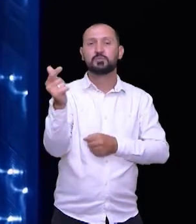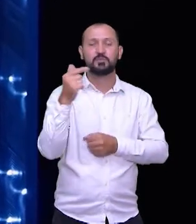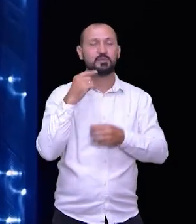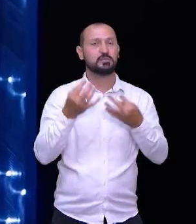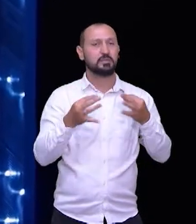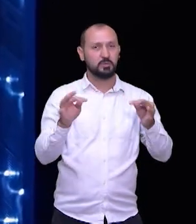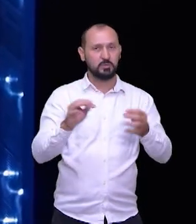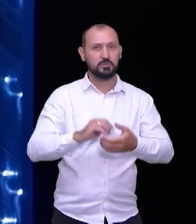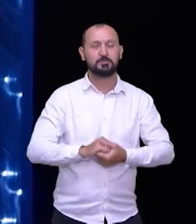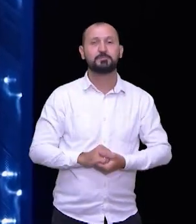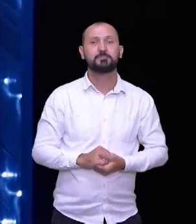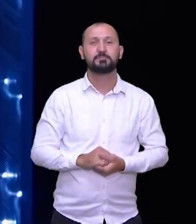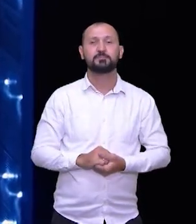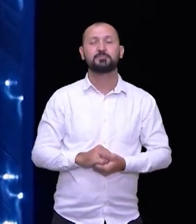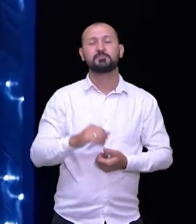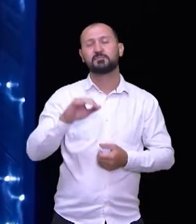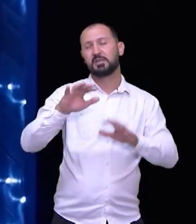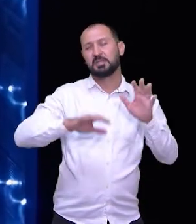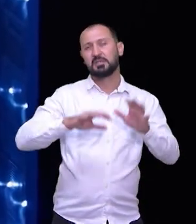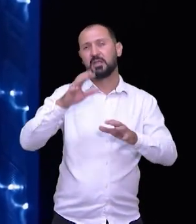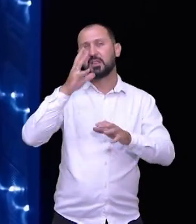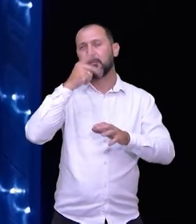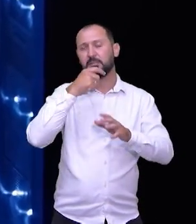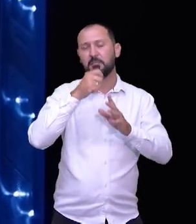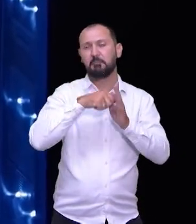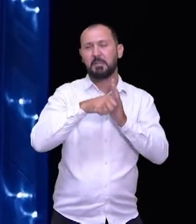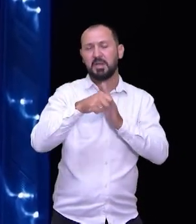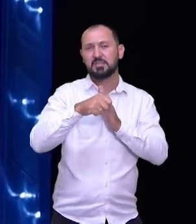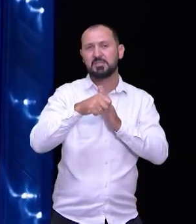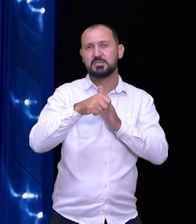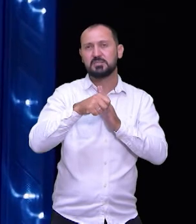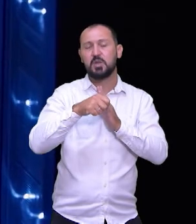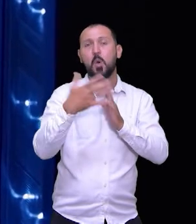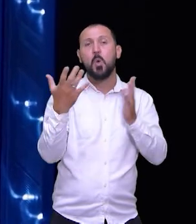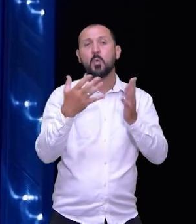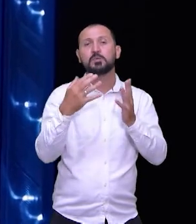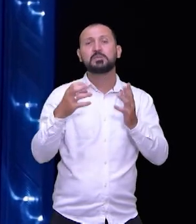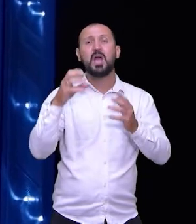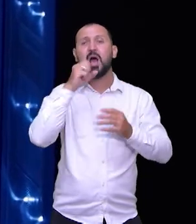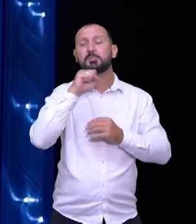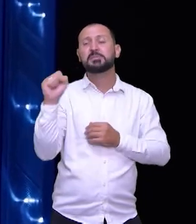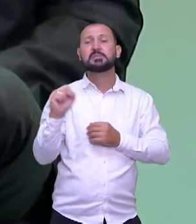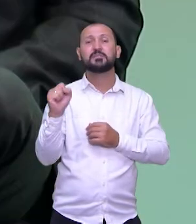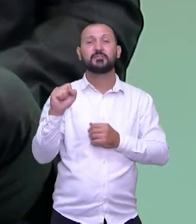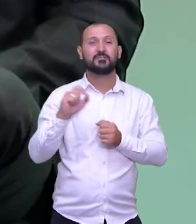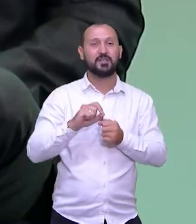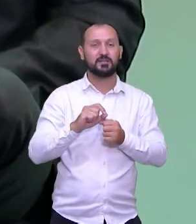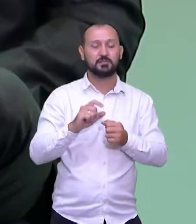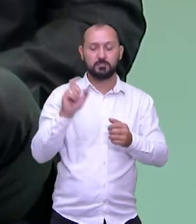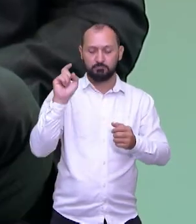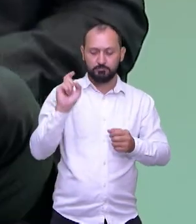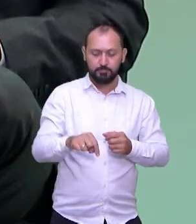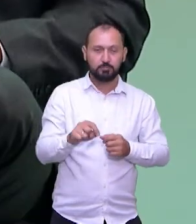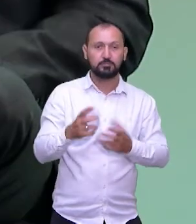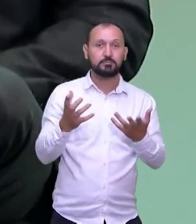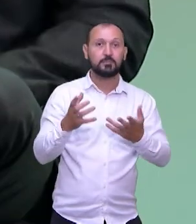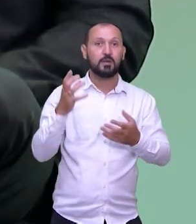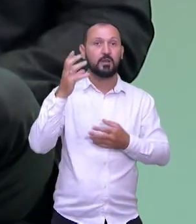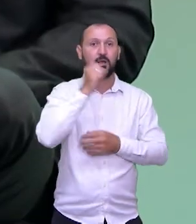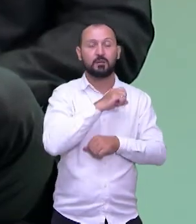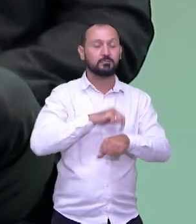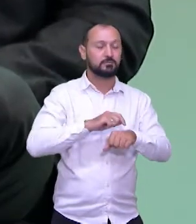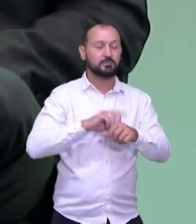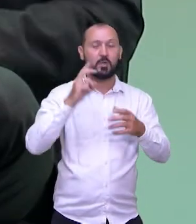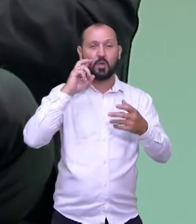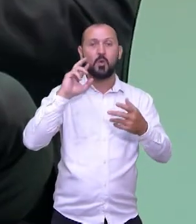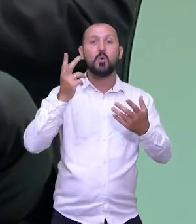não tivéssemos a tecnologia? O que levaria talvez meses, hoje pode ser feito em segundos. Apertado um botão de uma